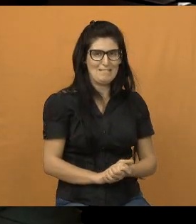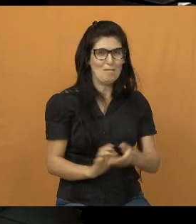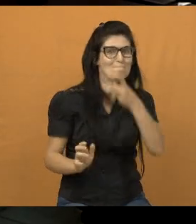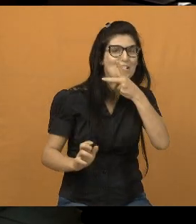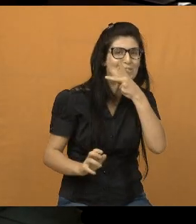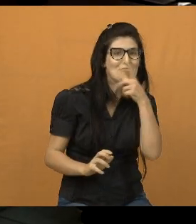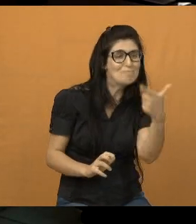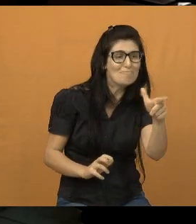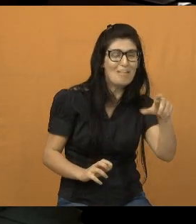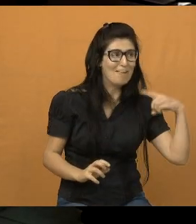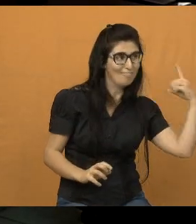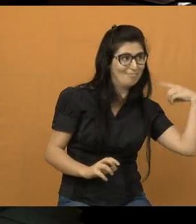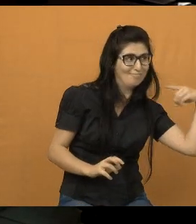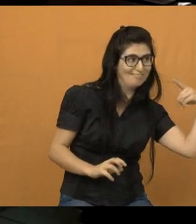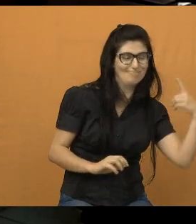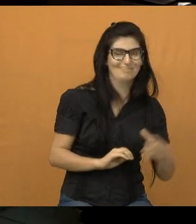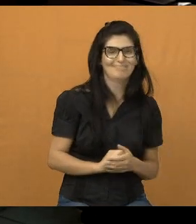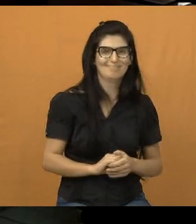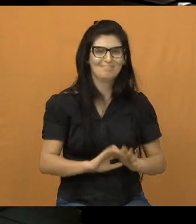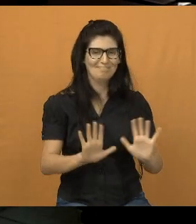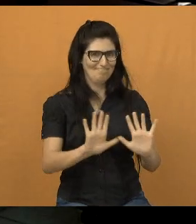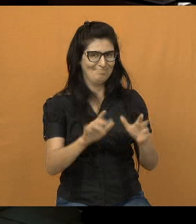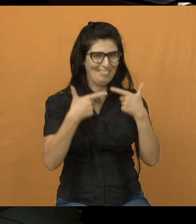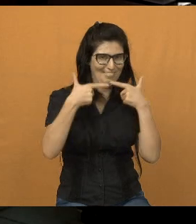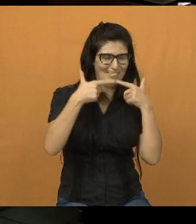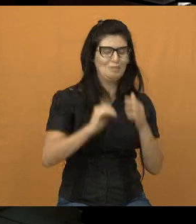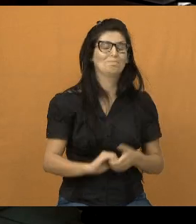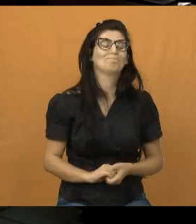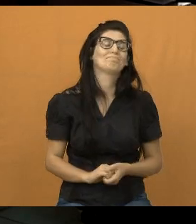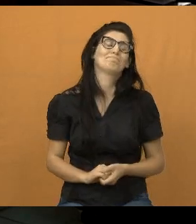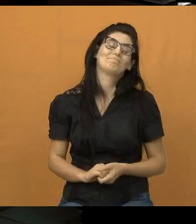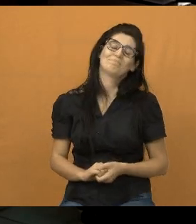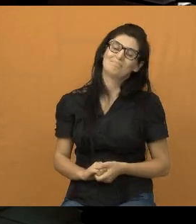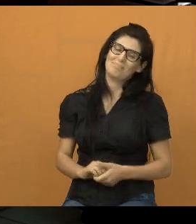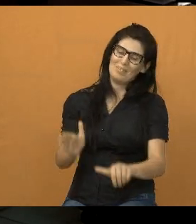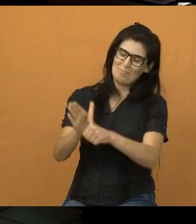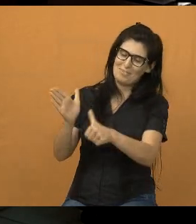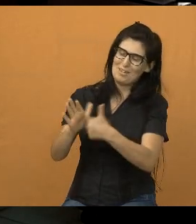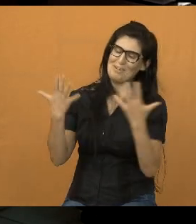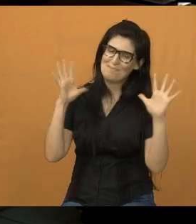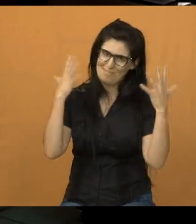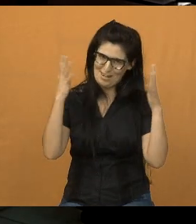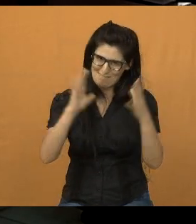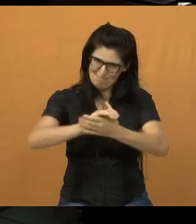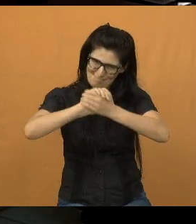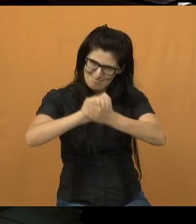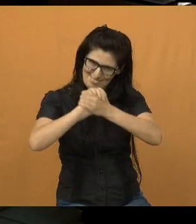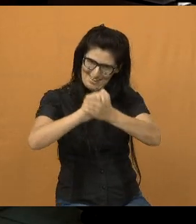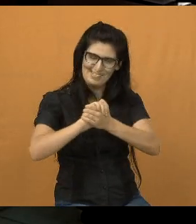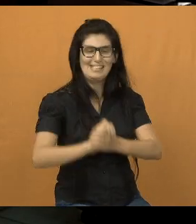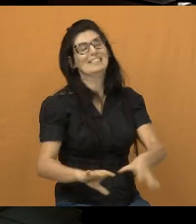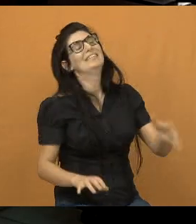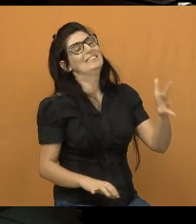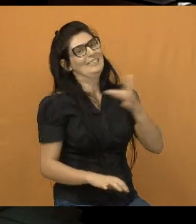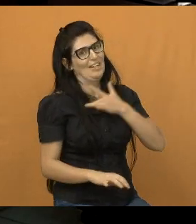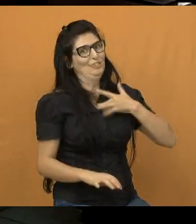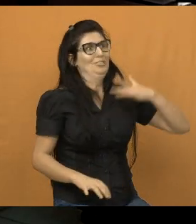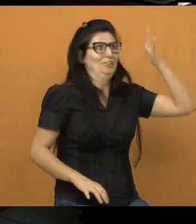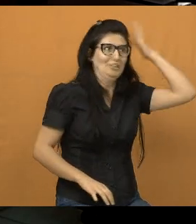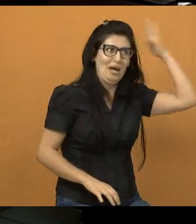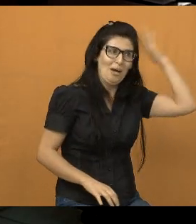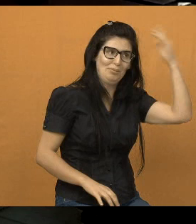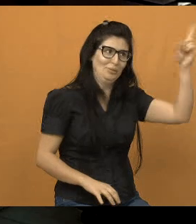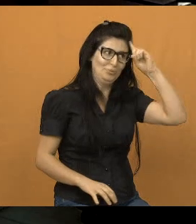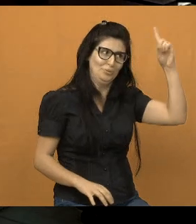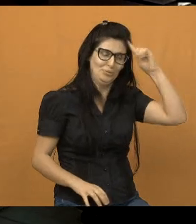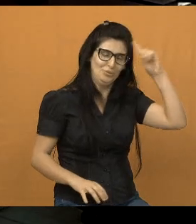Eu vou pegar seu gancho aí um pouquinho, Valmir. Bom, primeiro, parabéns. Servindo na saúde, eu sei o trabalho de vocês, o dia a